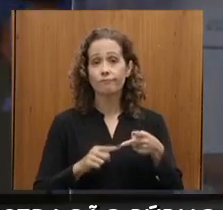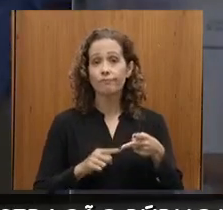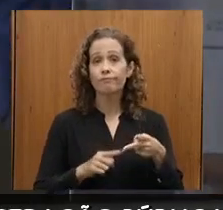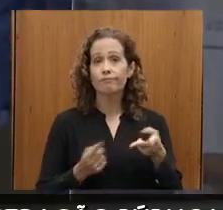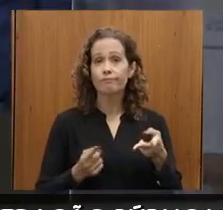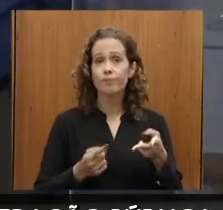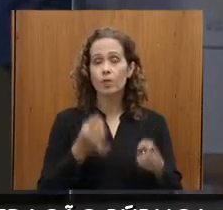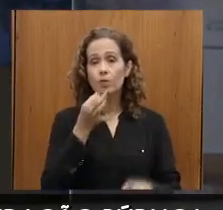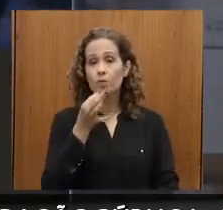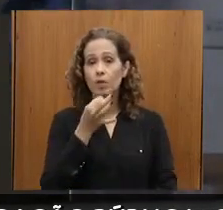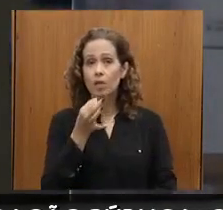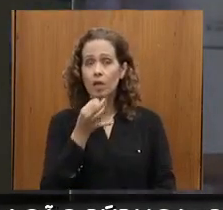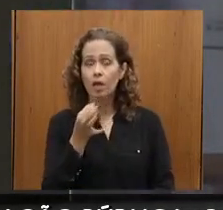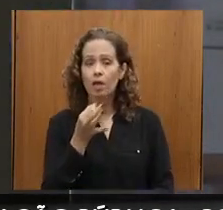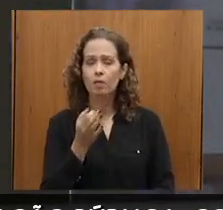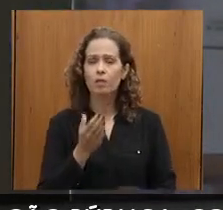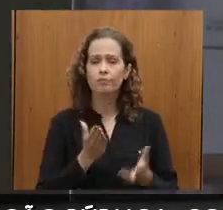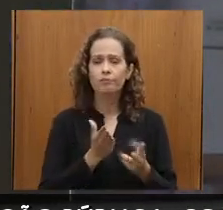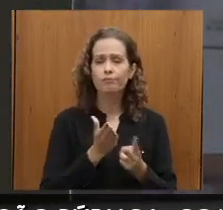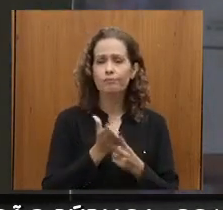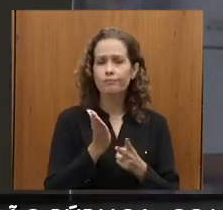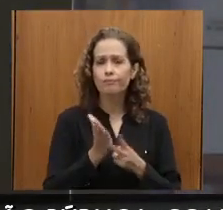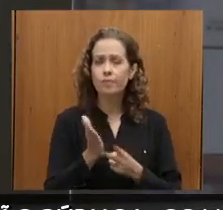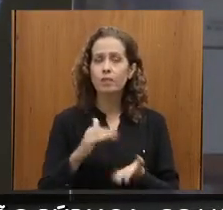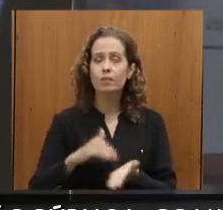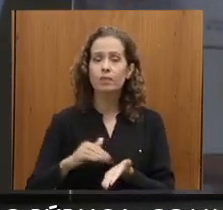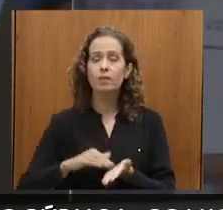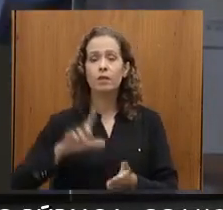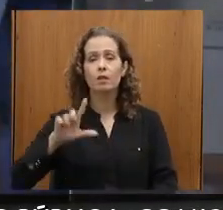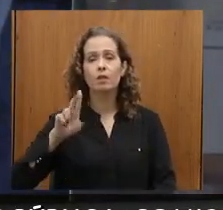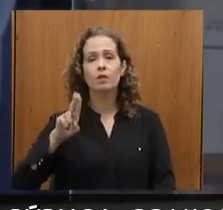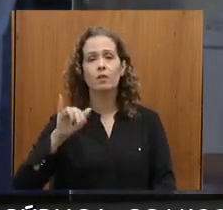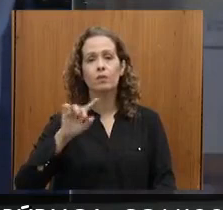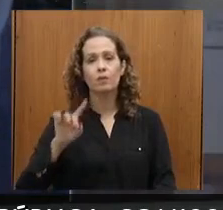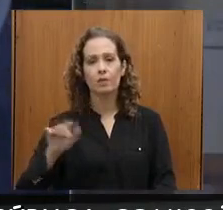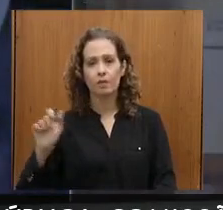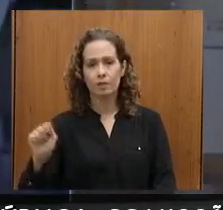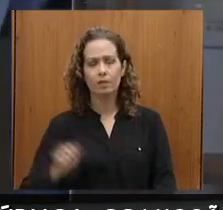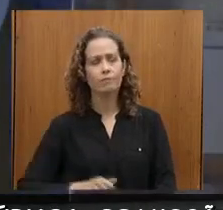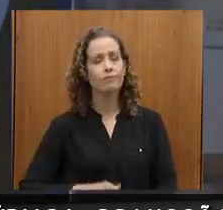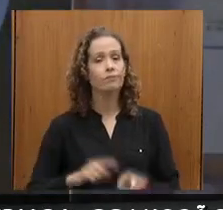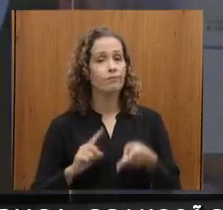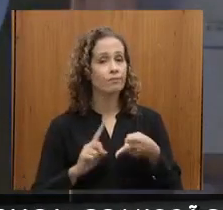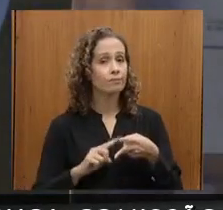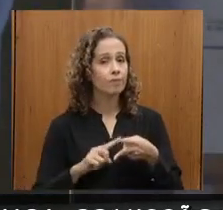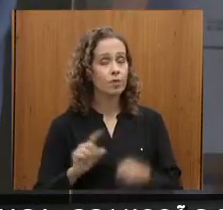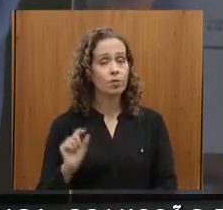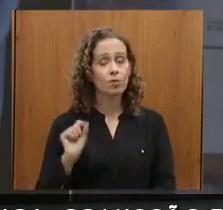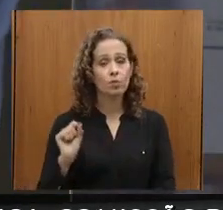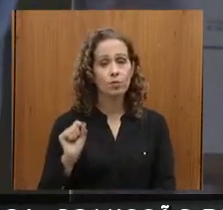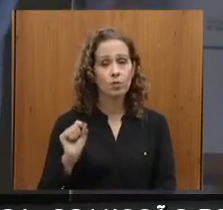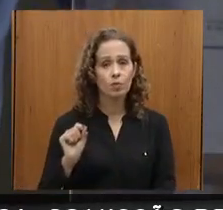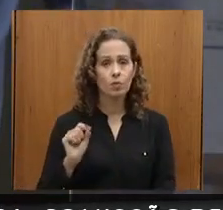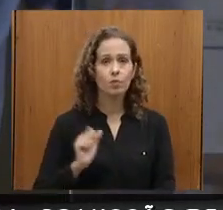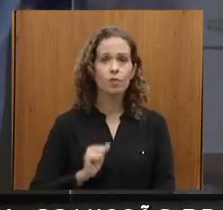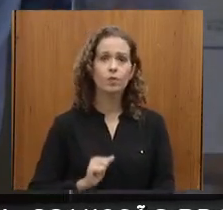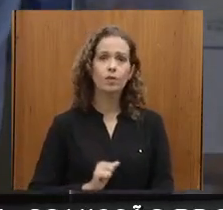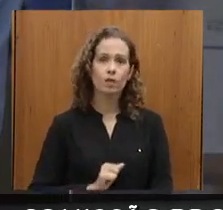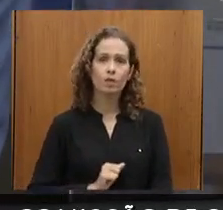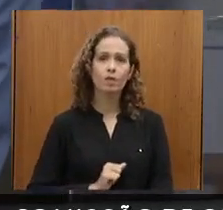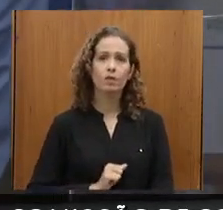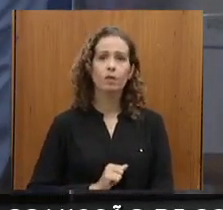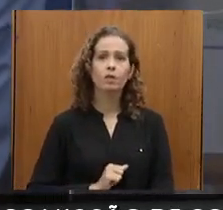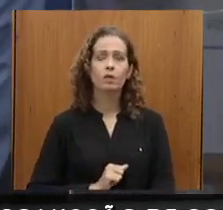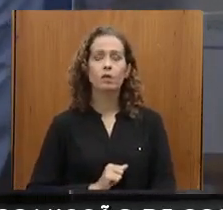aí mais dirigido para a secretária Luísa. Primeiro que, nas entidades